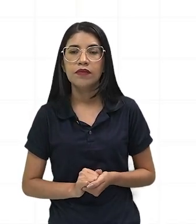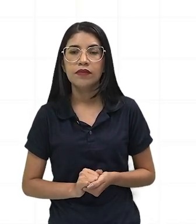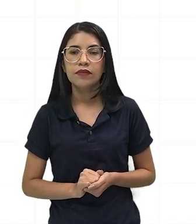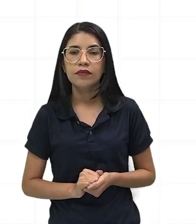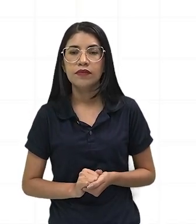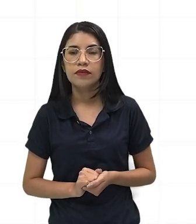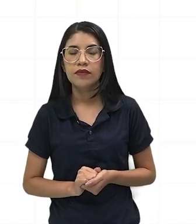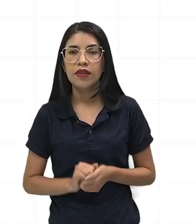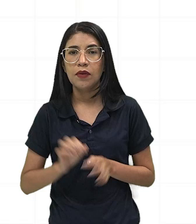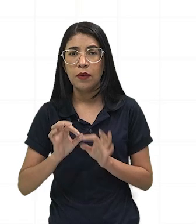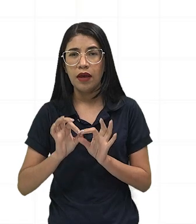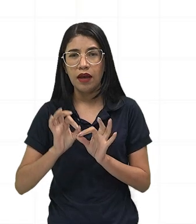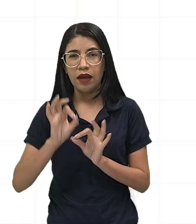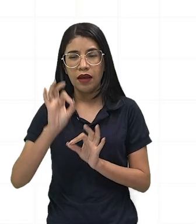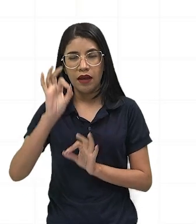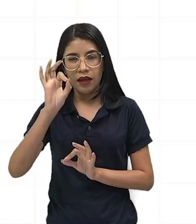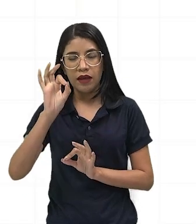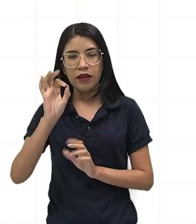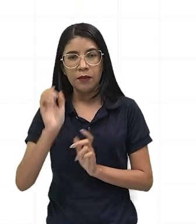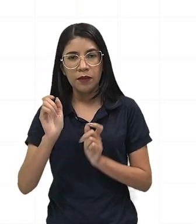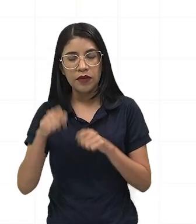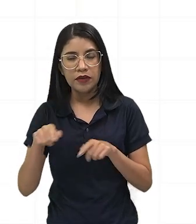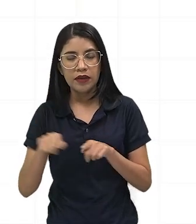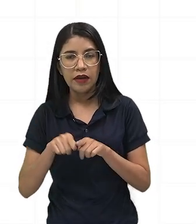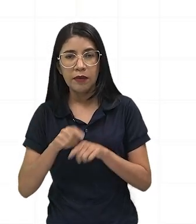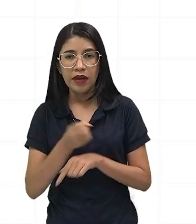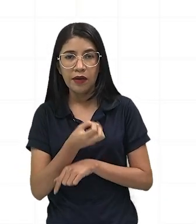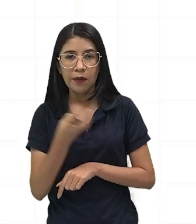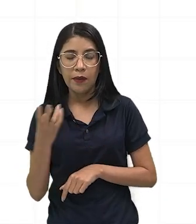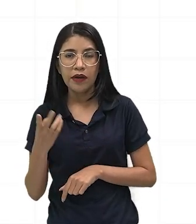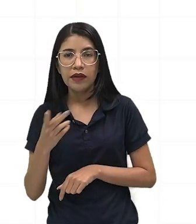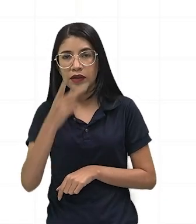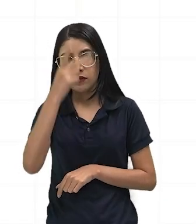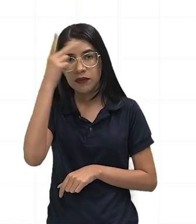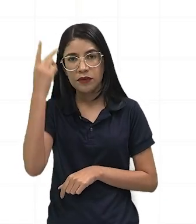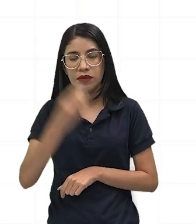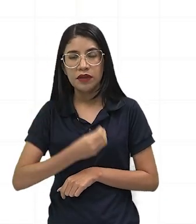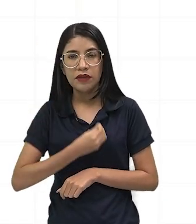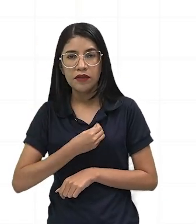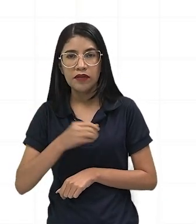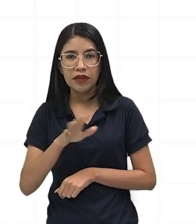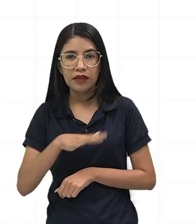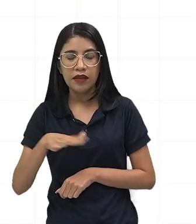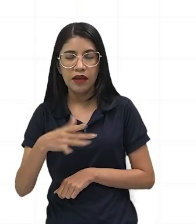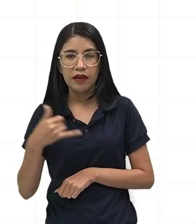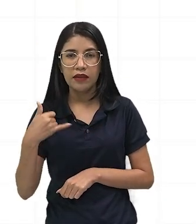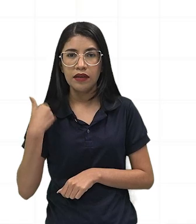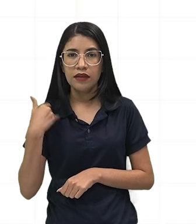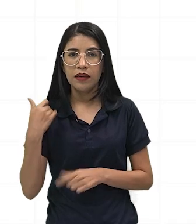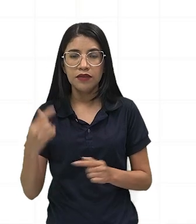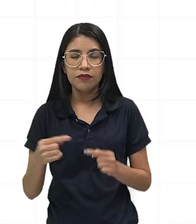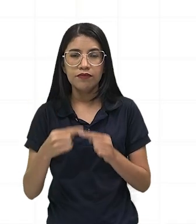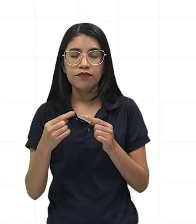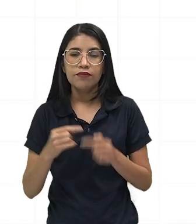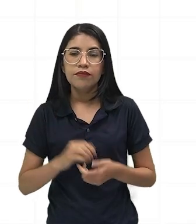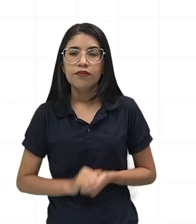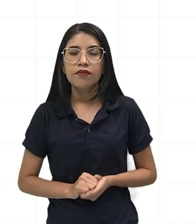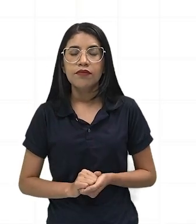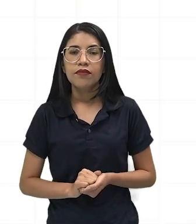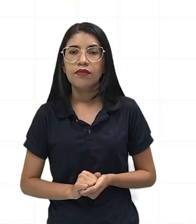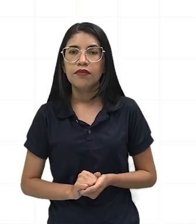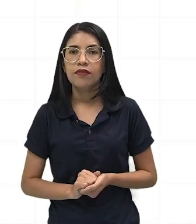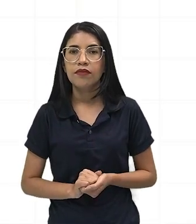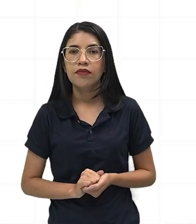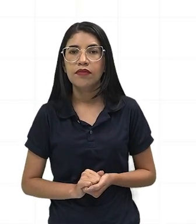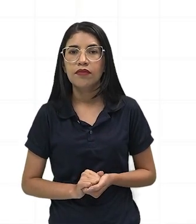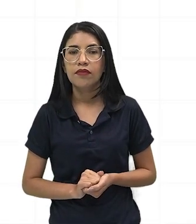A altura da coluna, você consegue visualizar a quantidade de cada faixa etária, né? De forma bem simples,